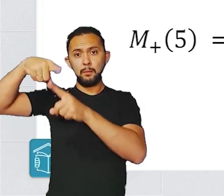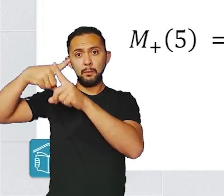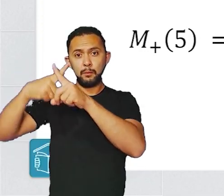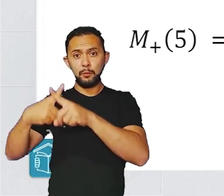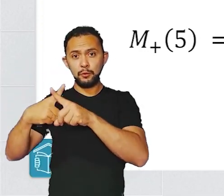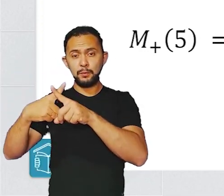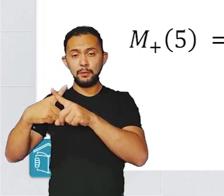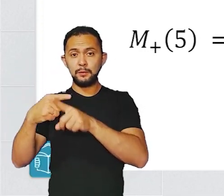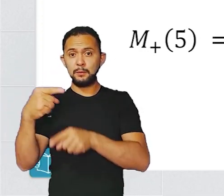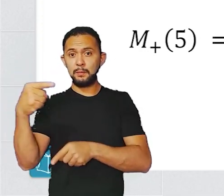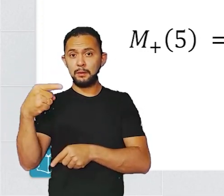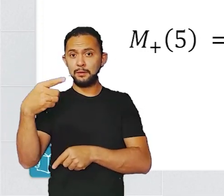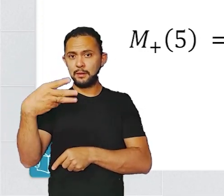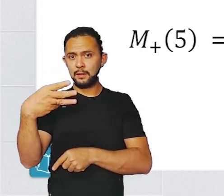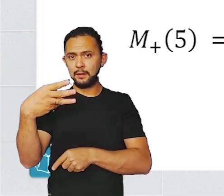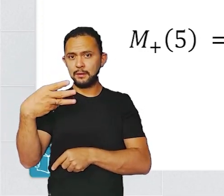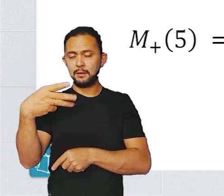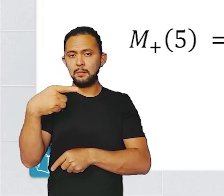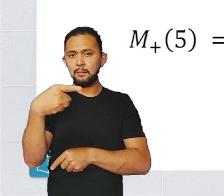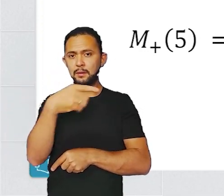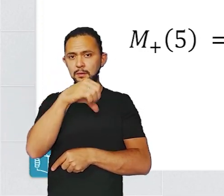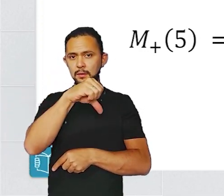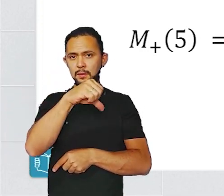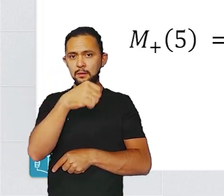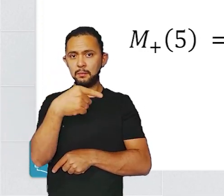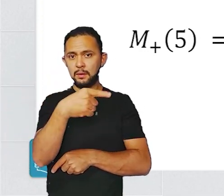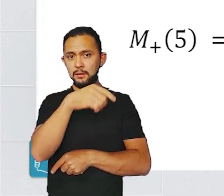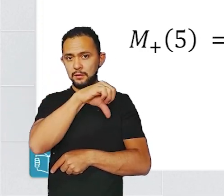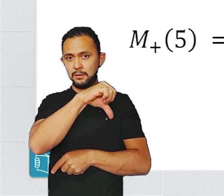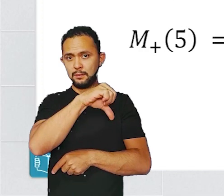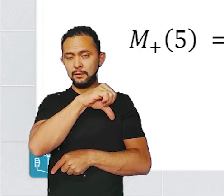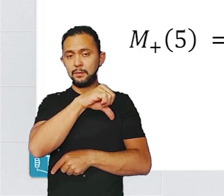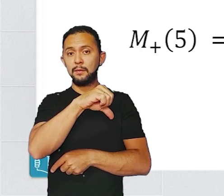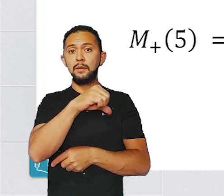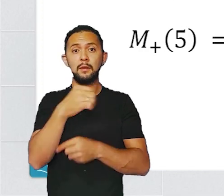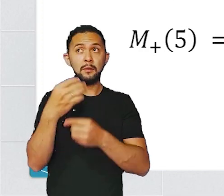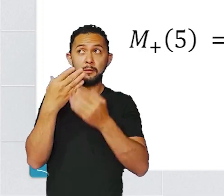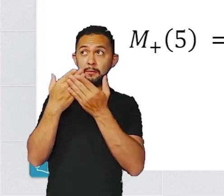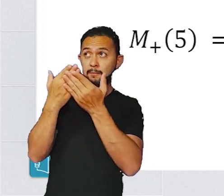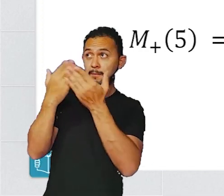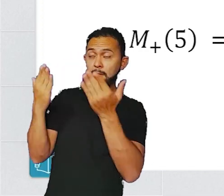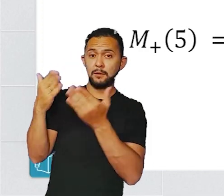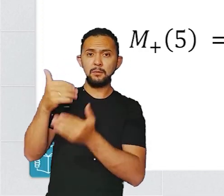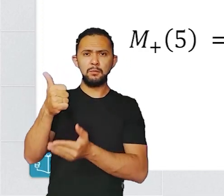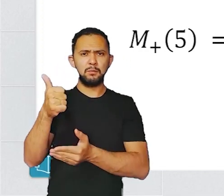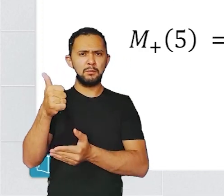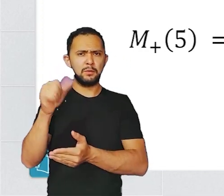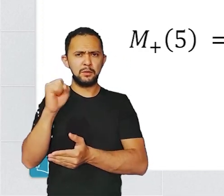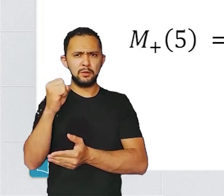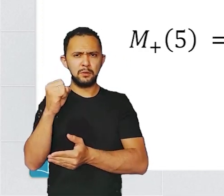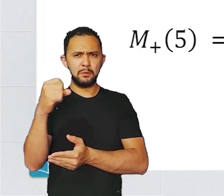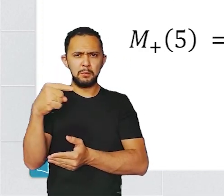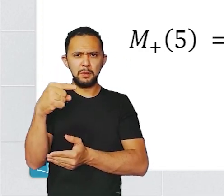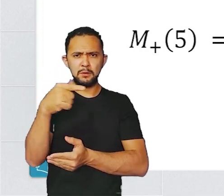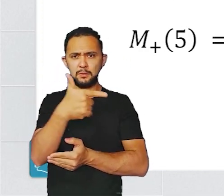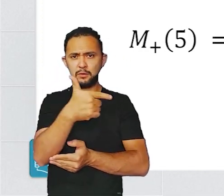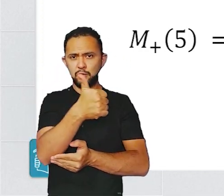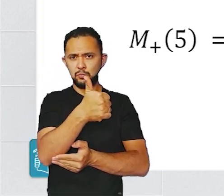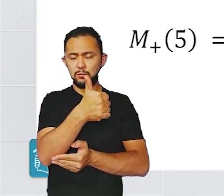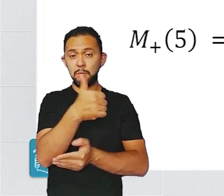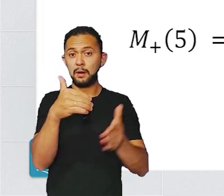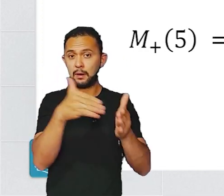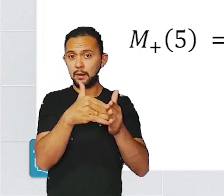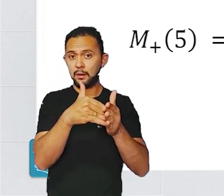que é o menos 3, o menos 6, o menos 9, o menos 12, o menos 15, menos 18. Para no menos 21, professor? Para